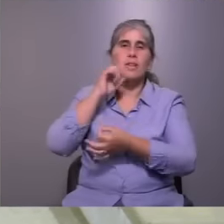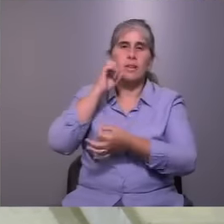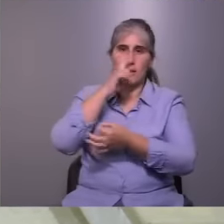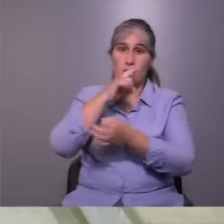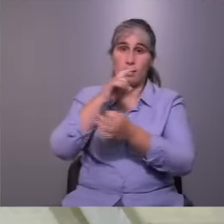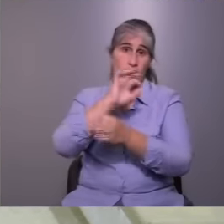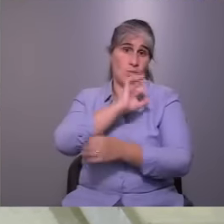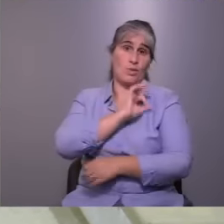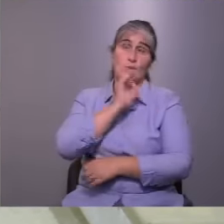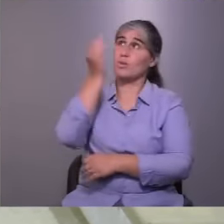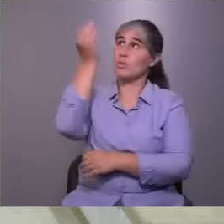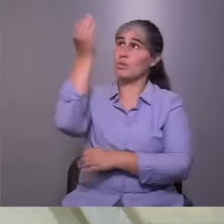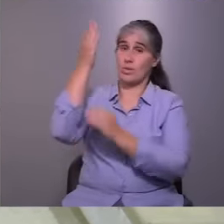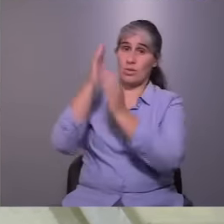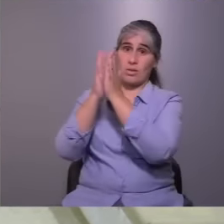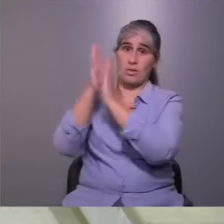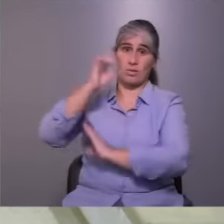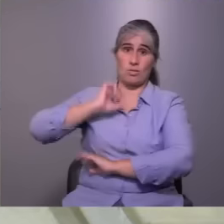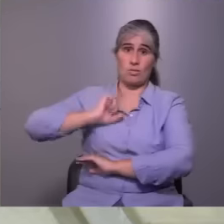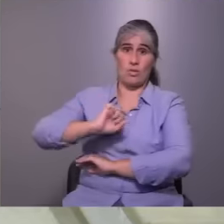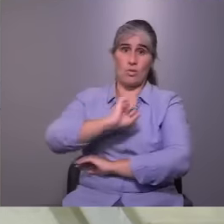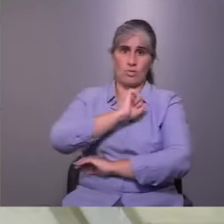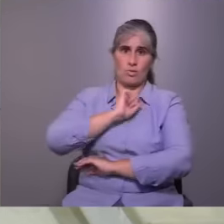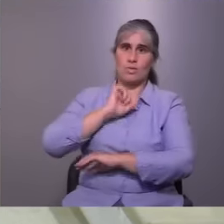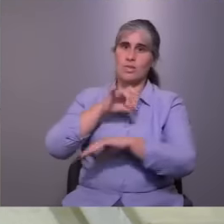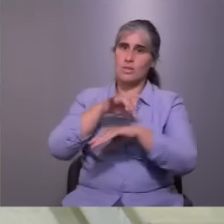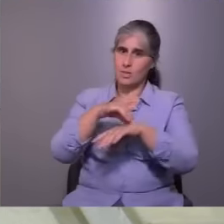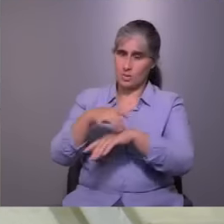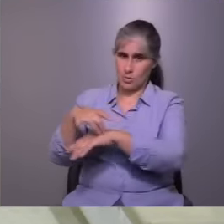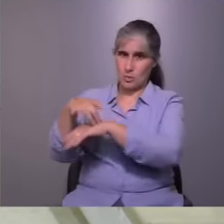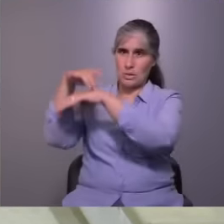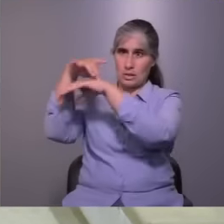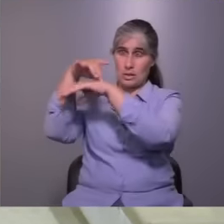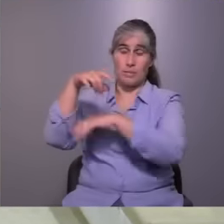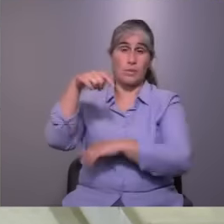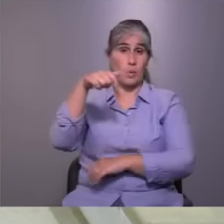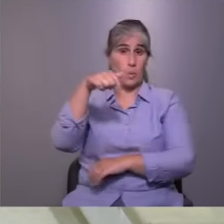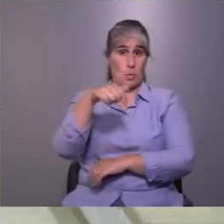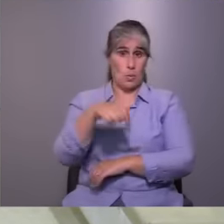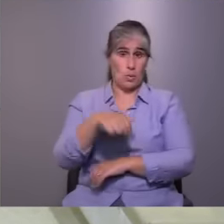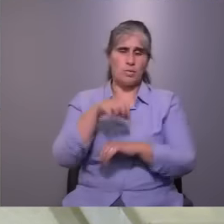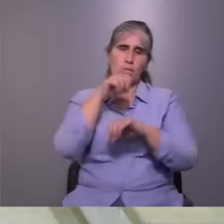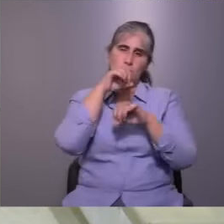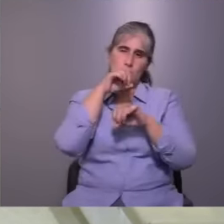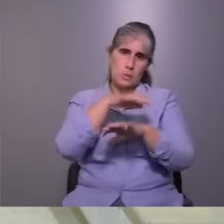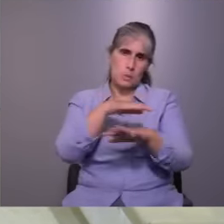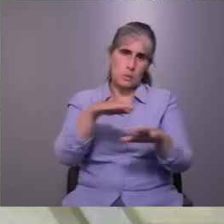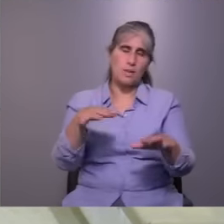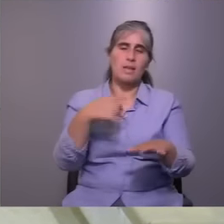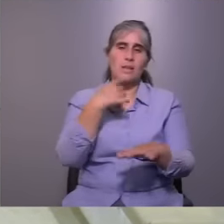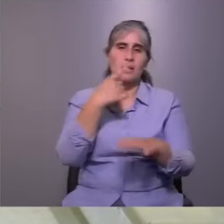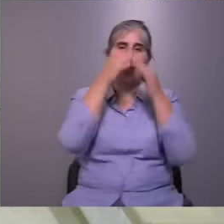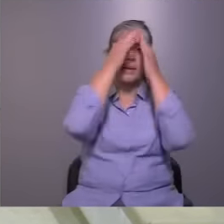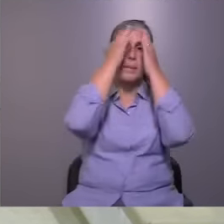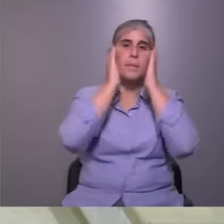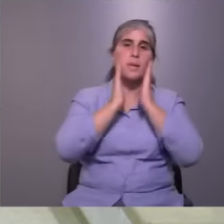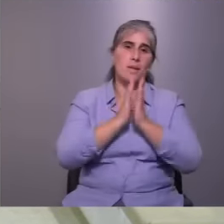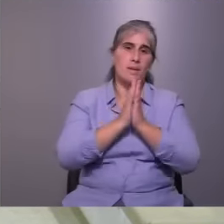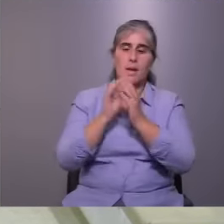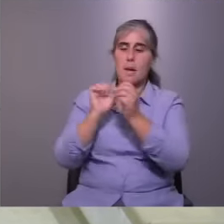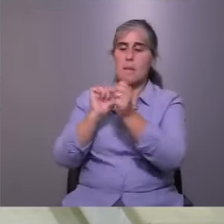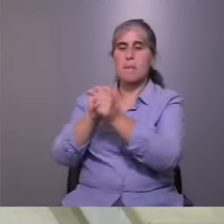caminho para o sol da justiça, que é sempre o Senhor nosso Deus. Saudámo-la hoje de uma